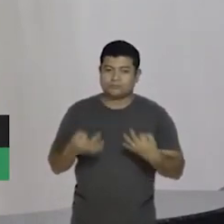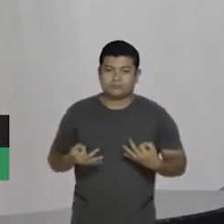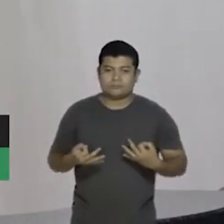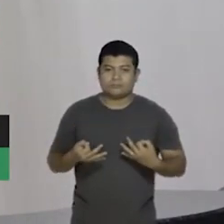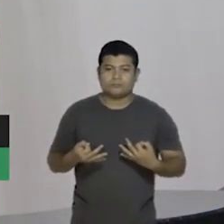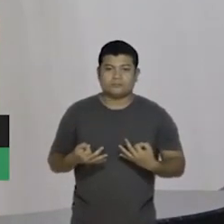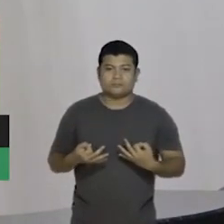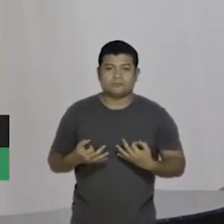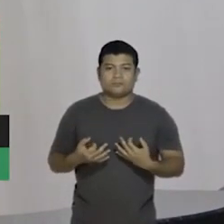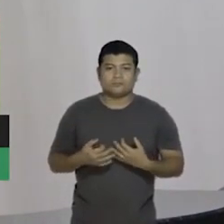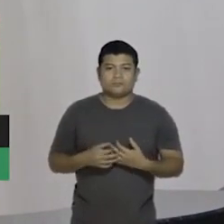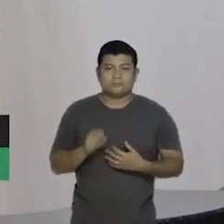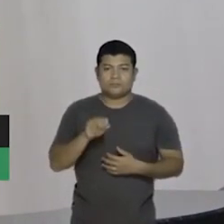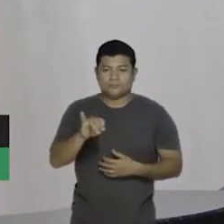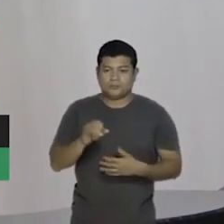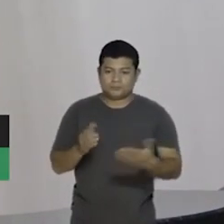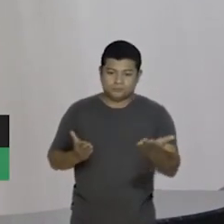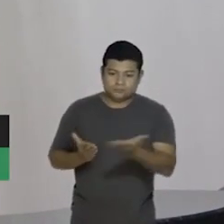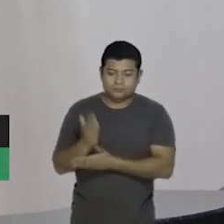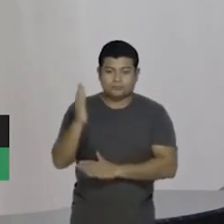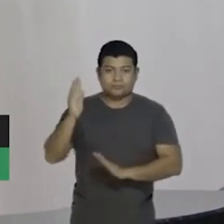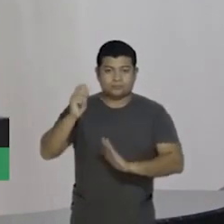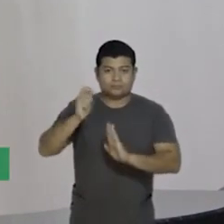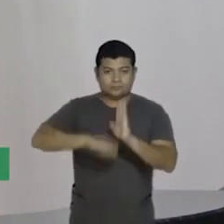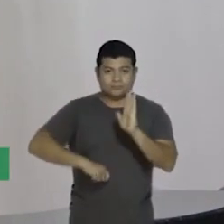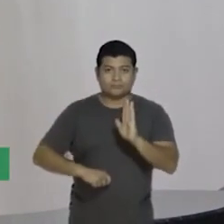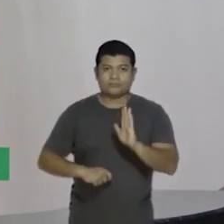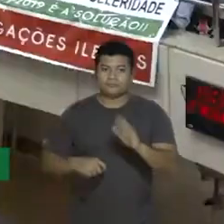se passaram no concurso tem que ser chamados